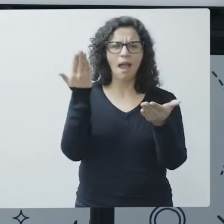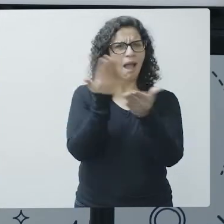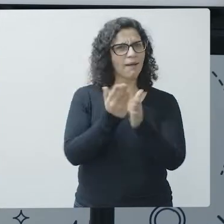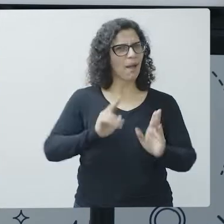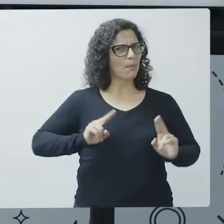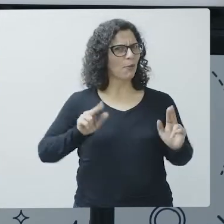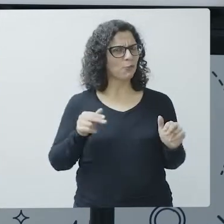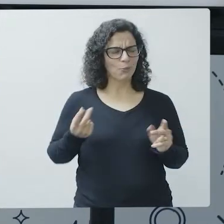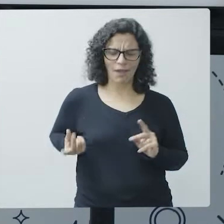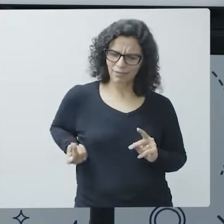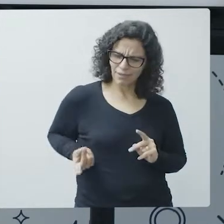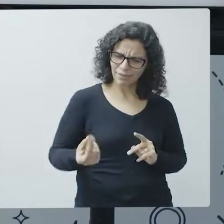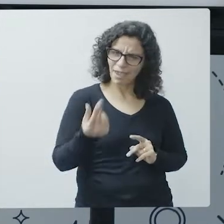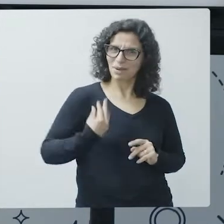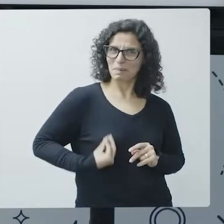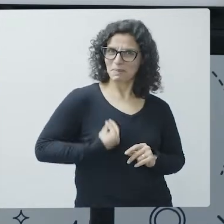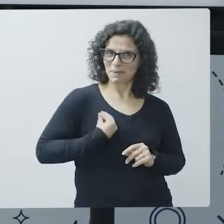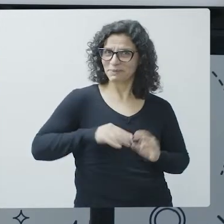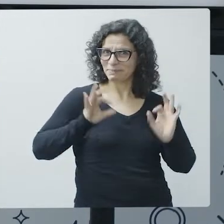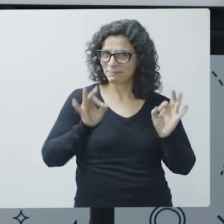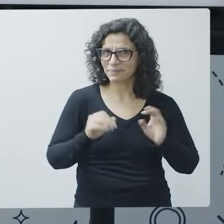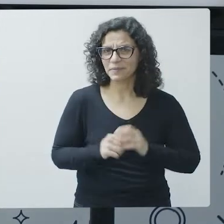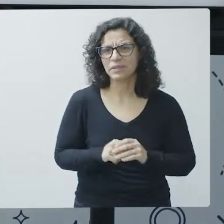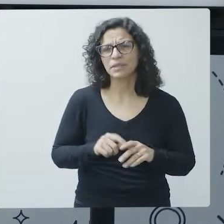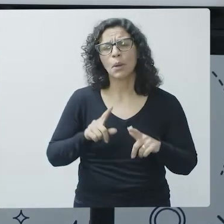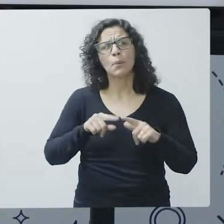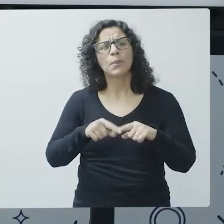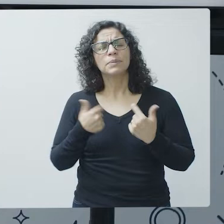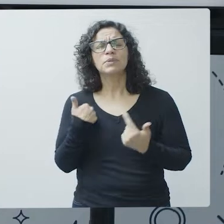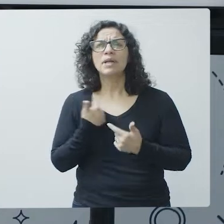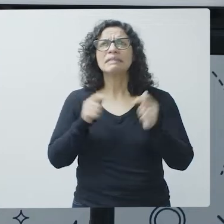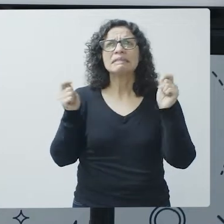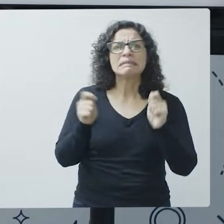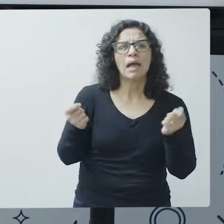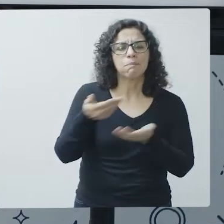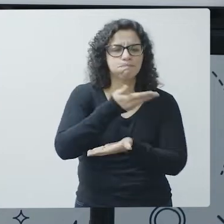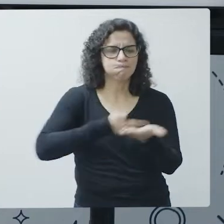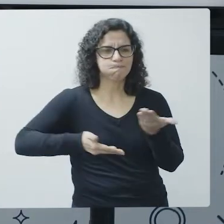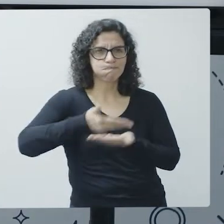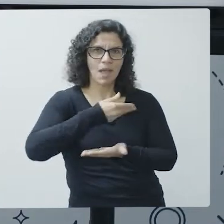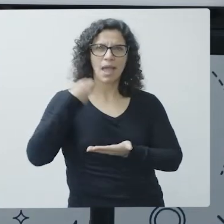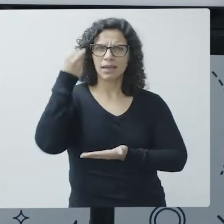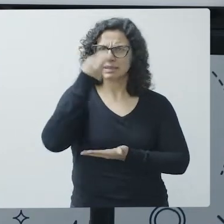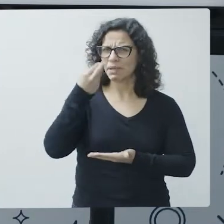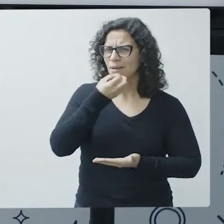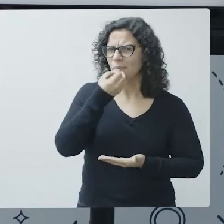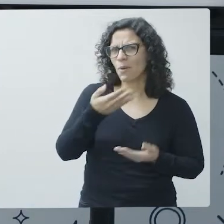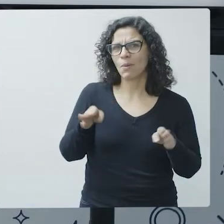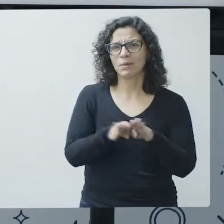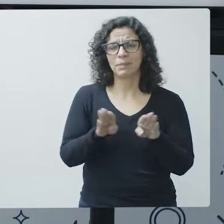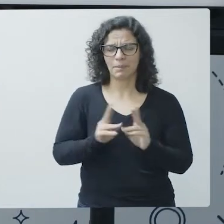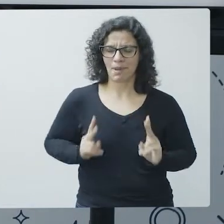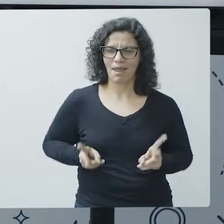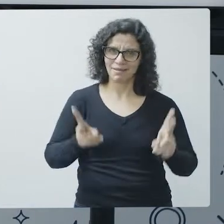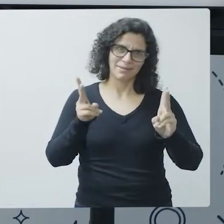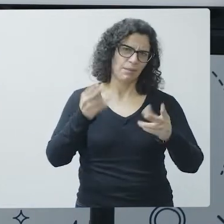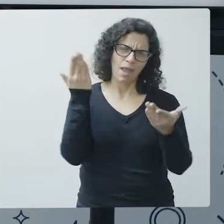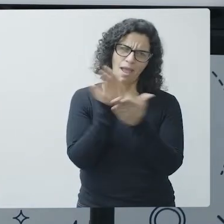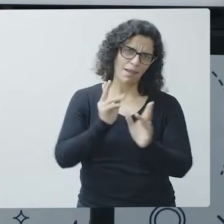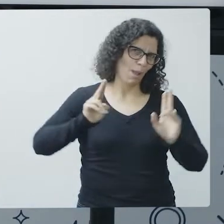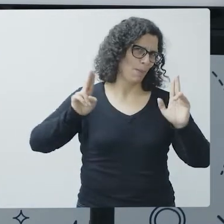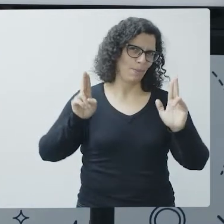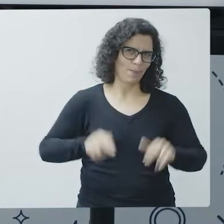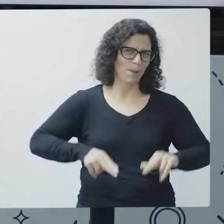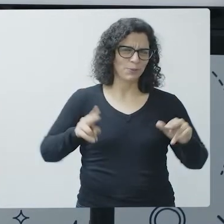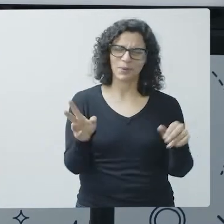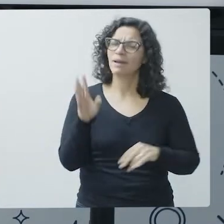gostaria que fosse eterno em nossa vida, né? Para a gente poder compartilhar aqueles momentos para sempre. Isso é muito